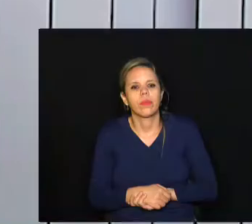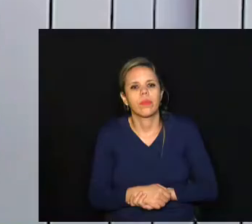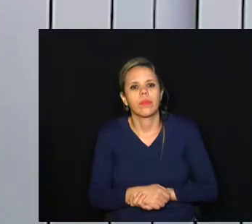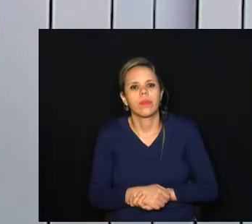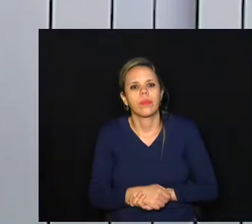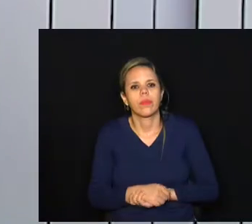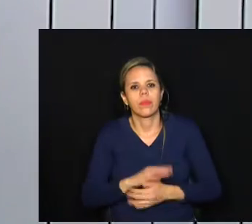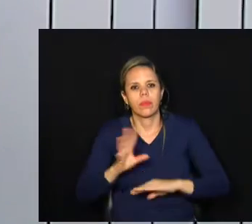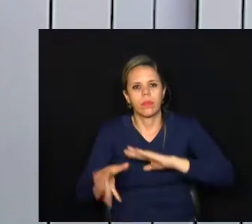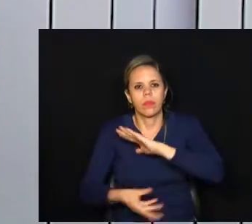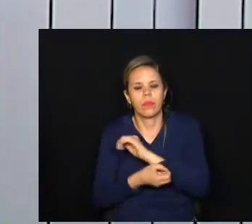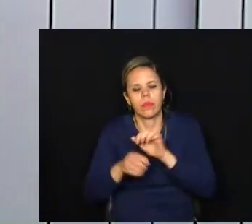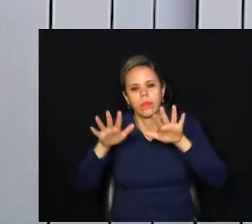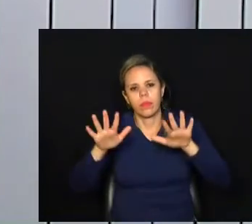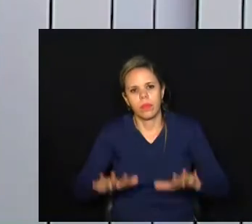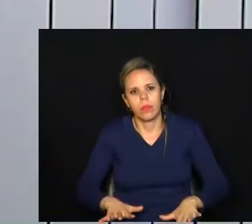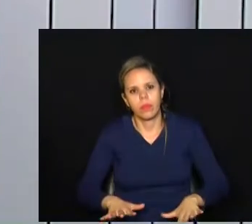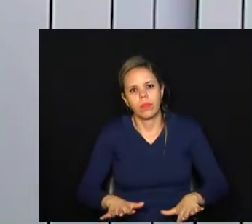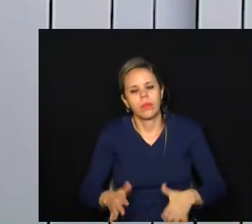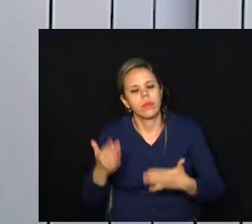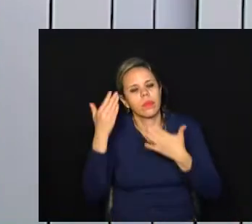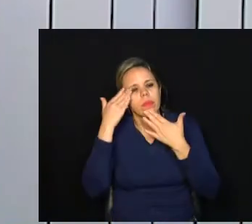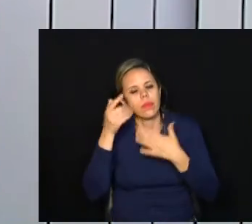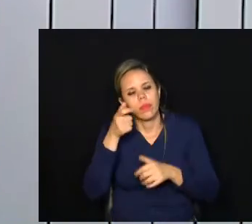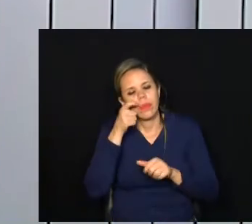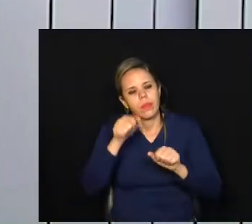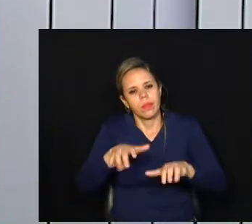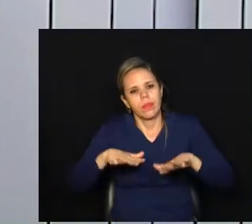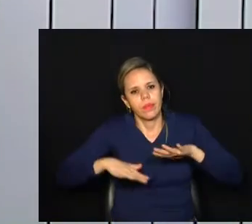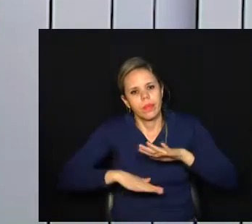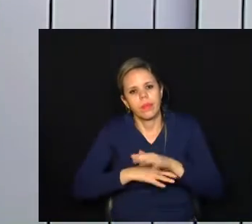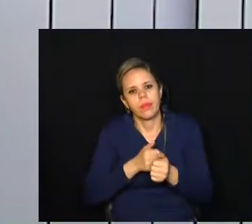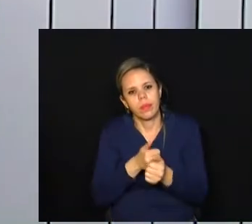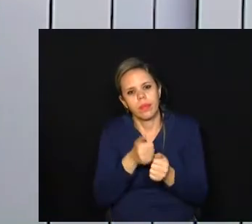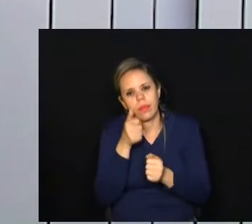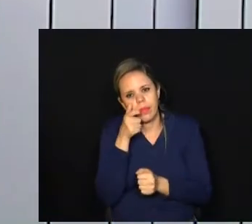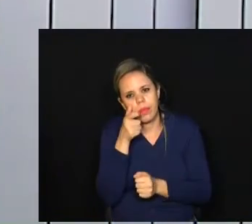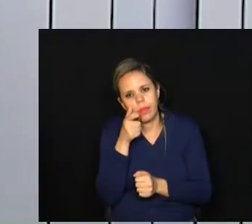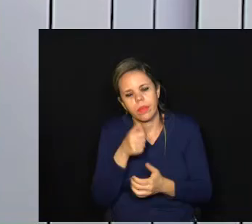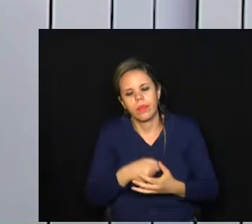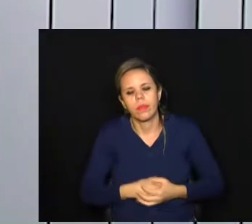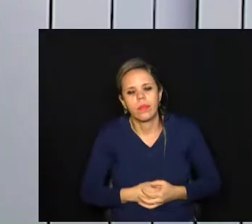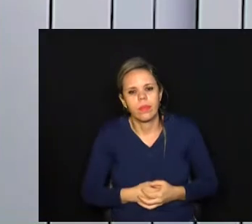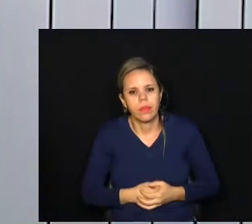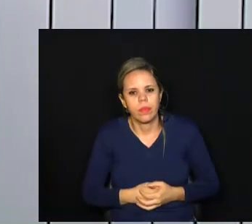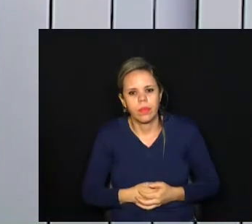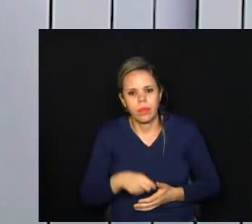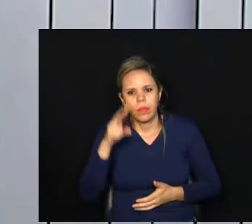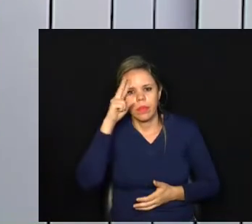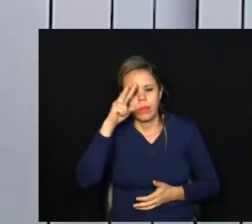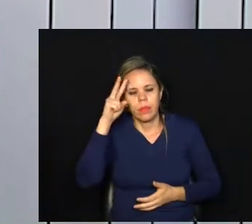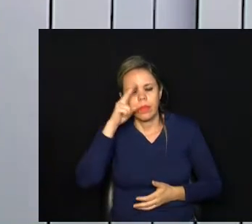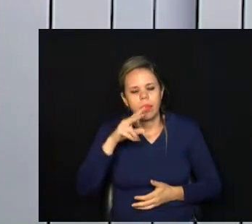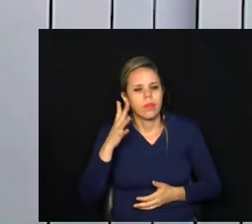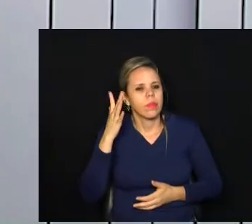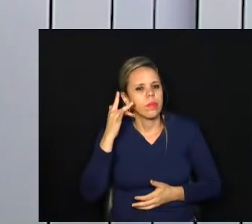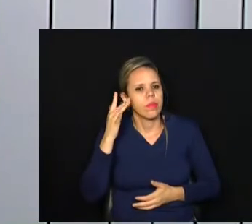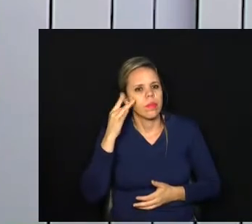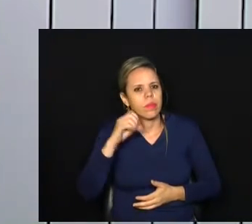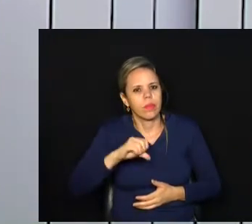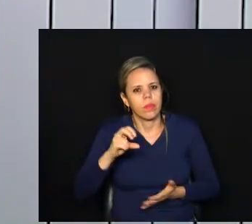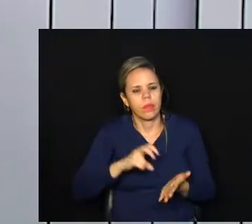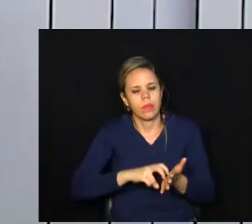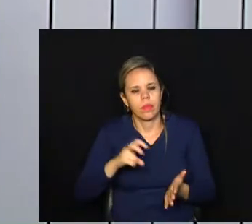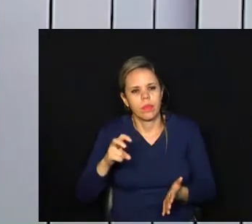O Câmara Total fica por aqui. Muito obrigado pela sua companhia, pela sua audiência. Lembrando então que amanhã, 9 horas